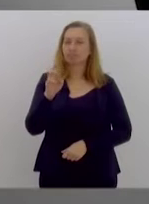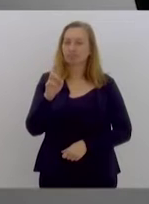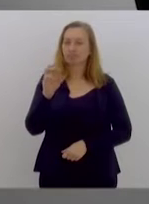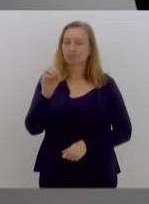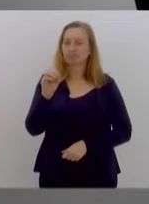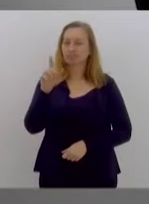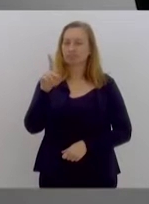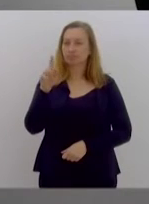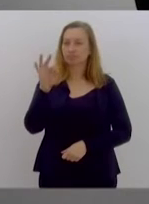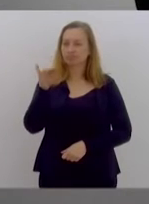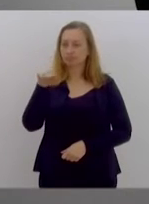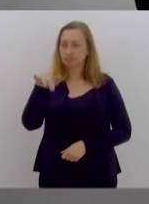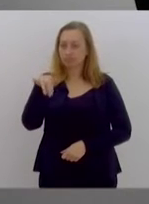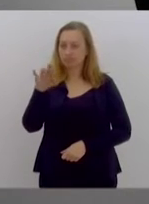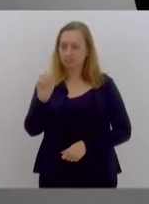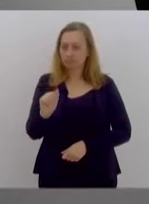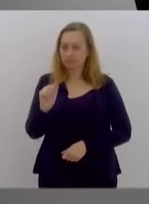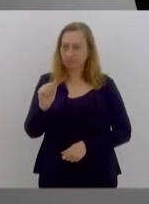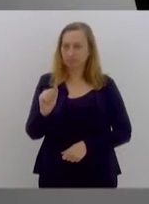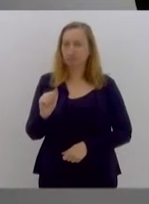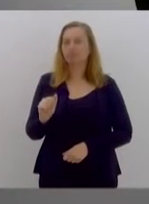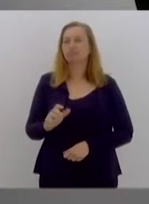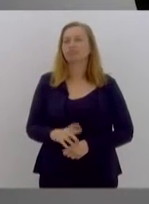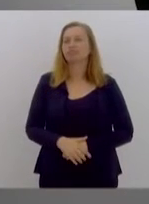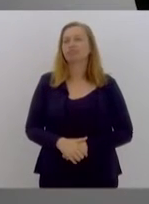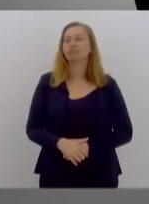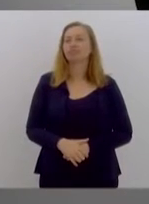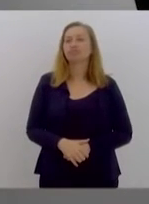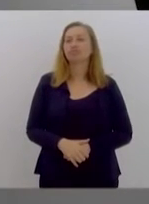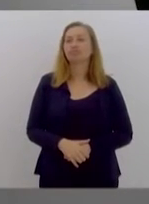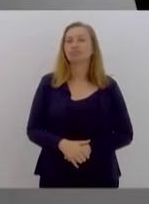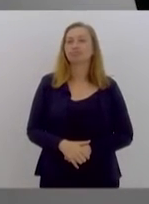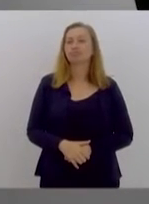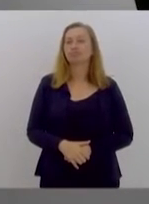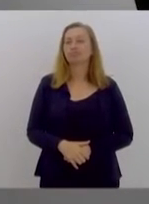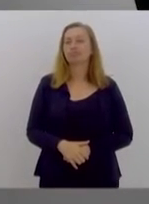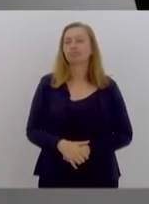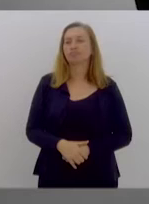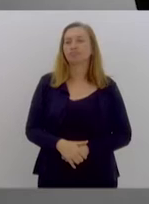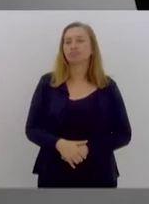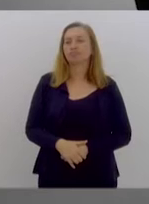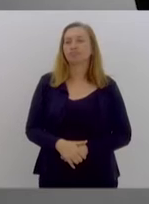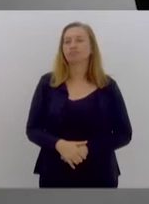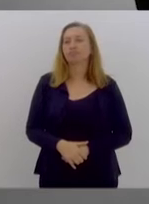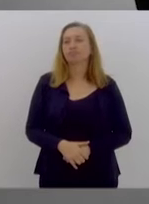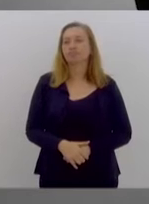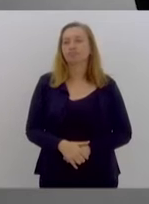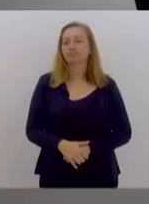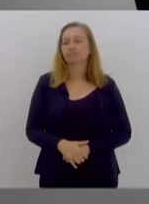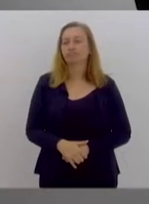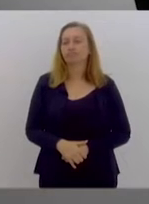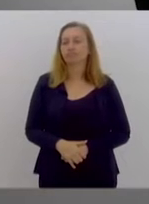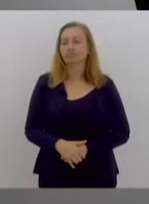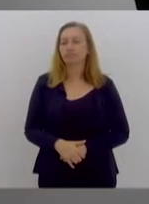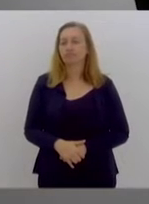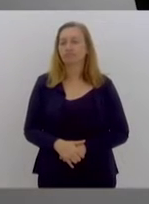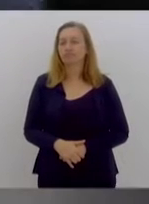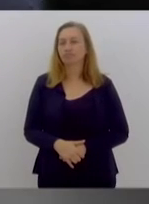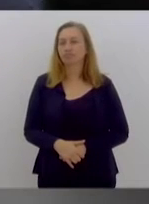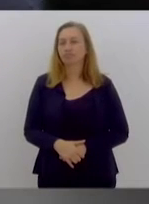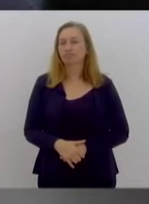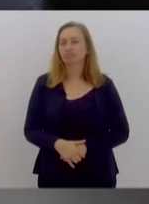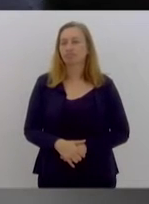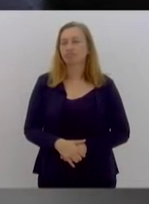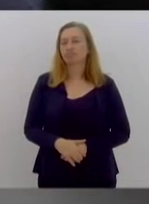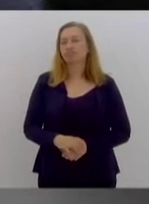vinha tendo do Governo do Estado uma Total omissão uma Total